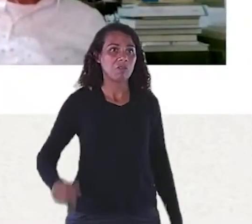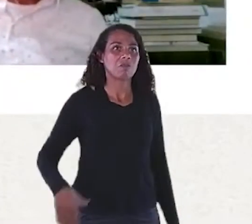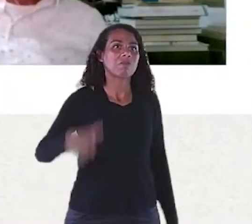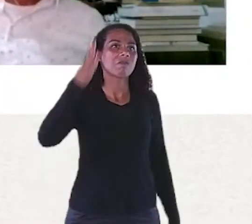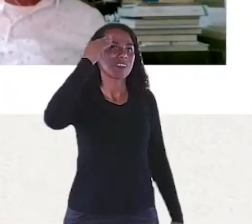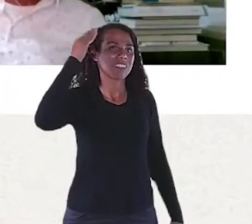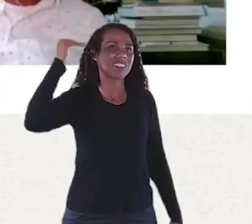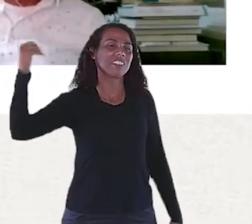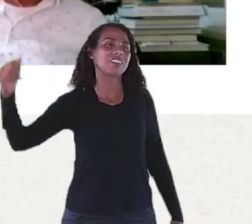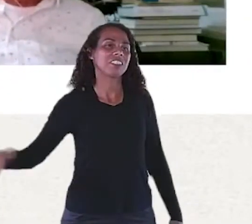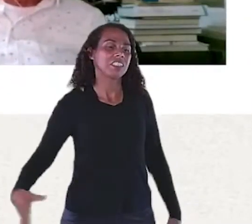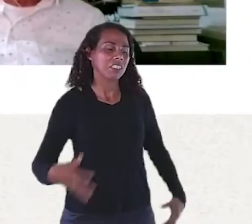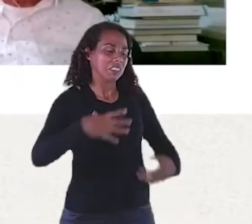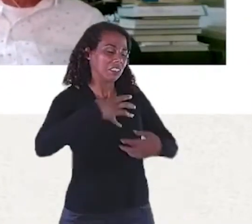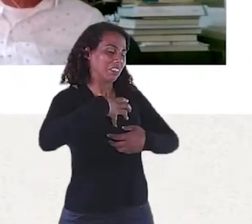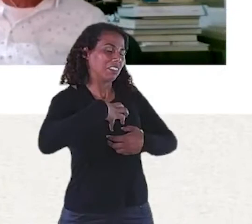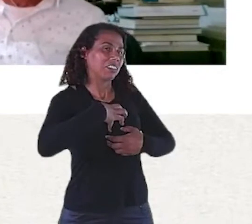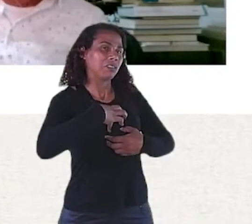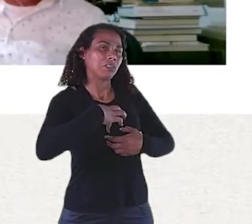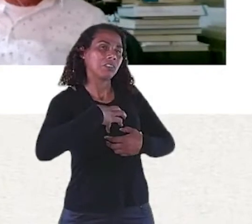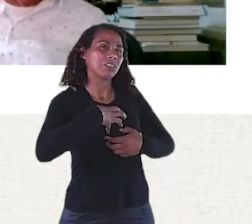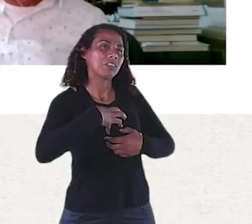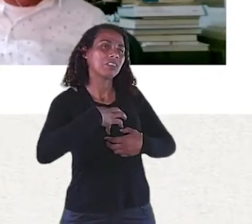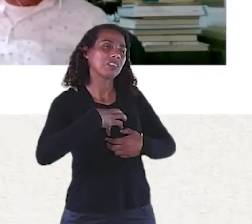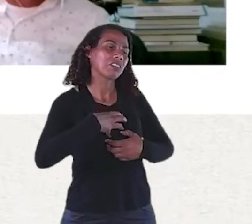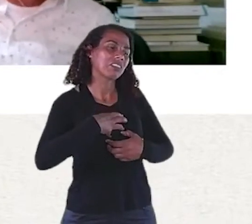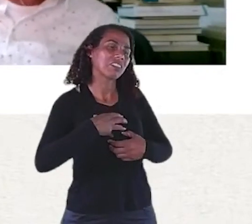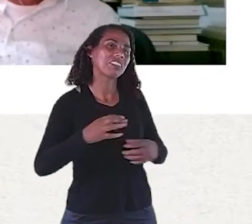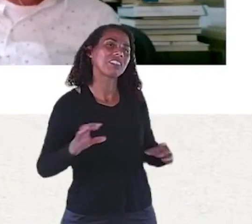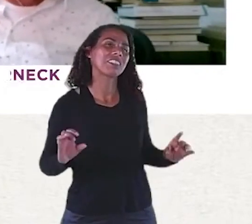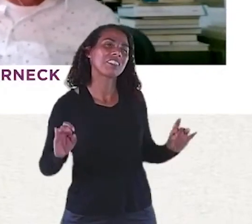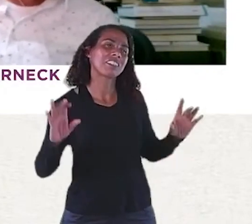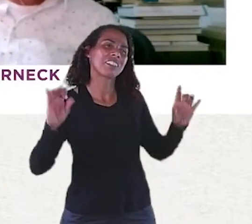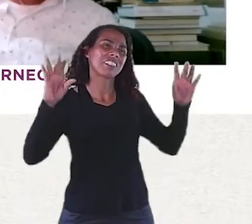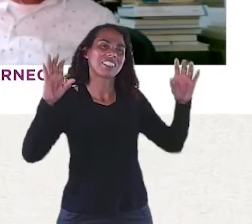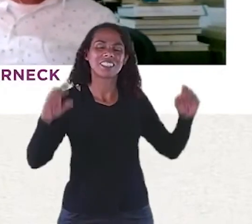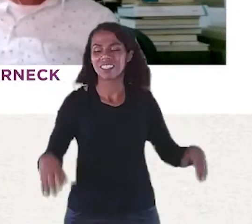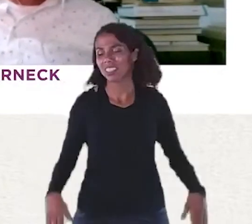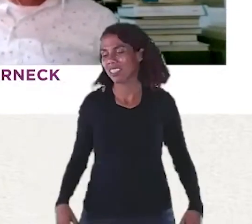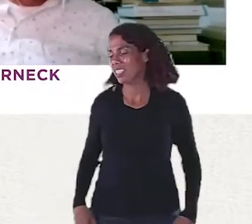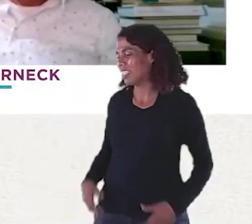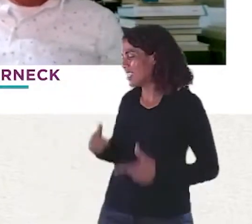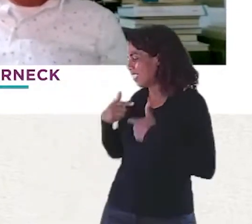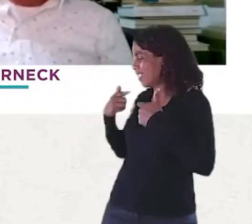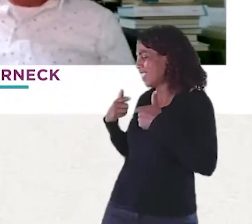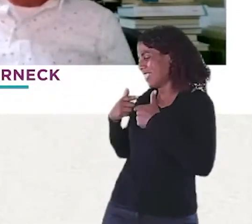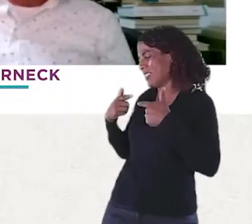Eu me senti uma fraude absoluta, você entende?